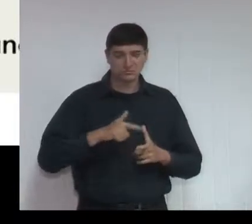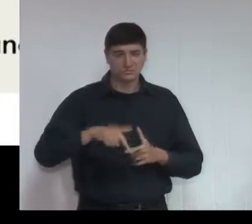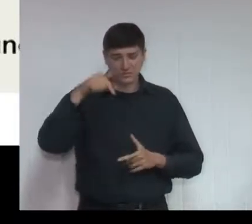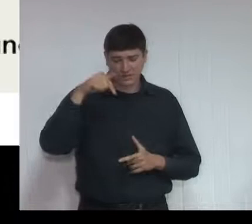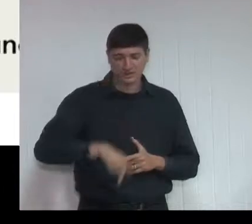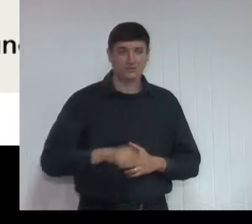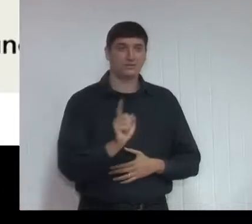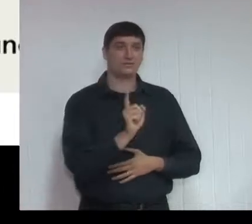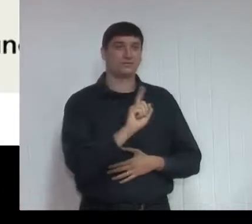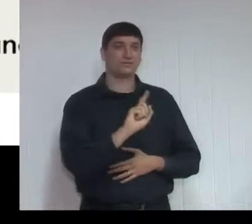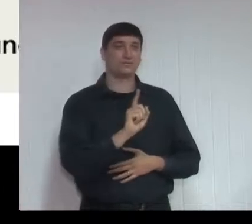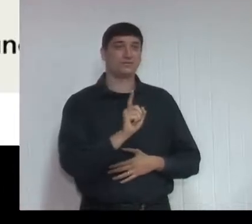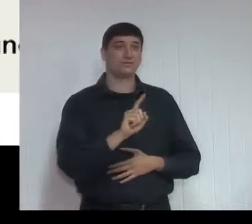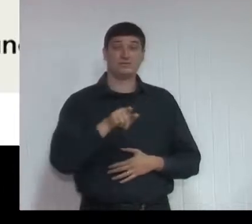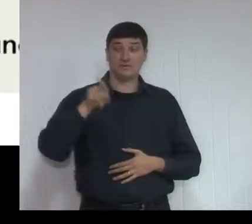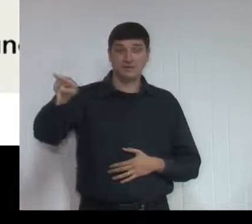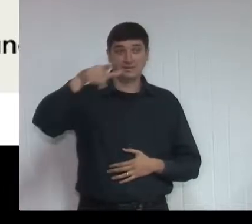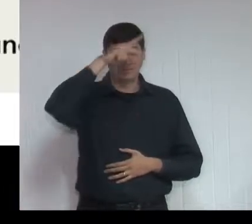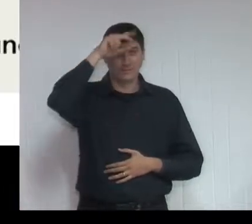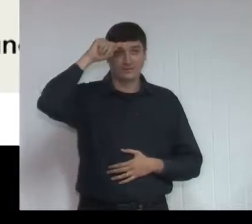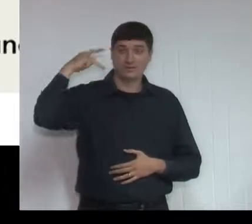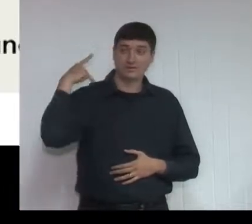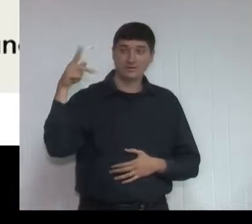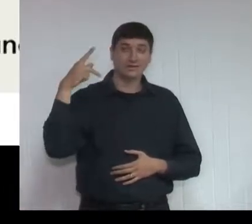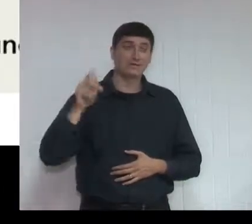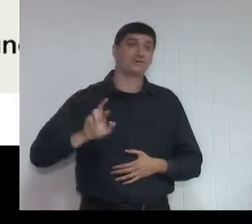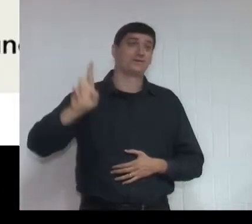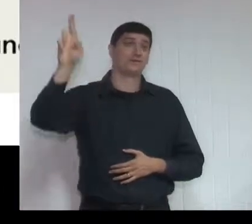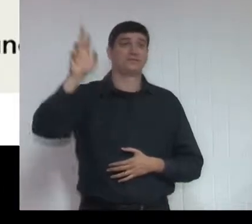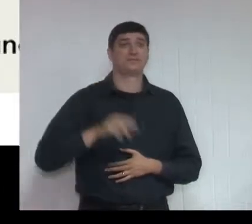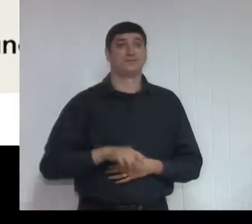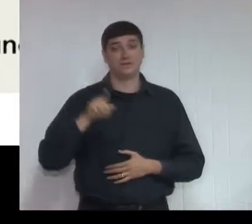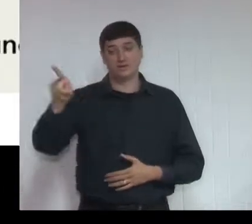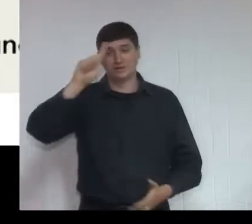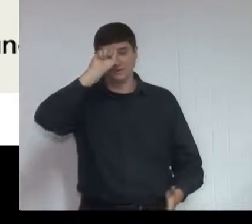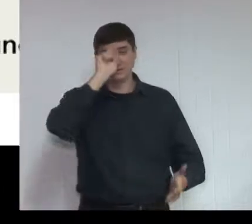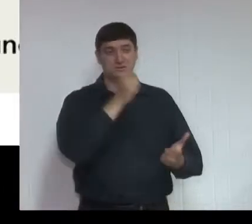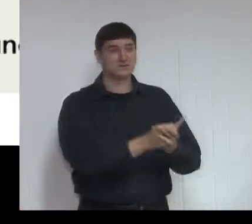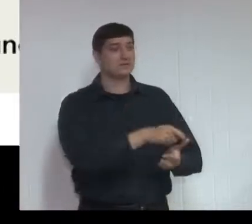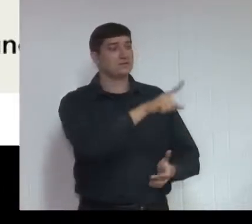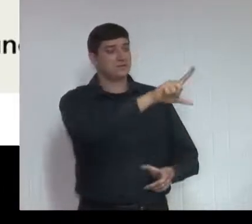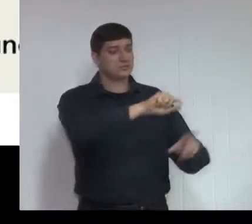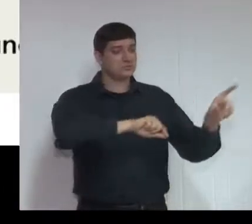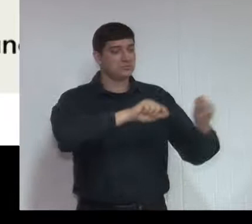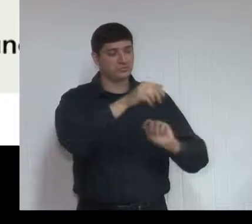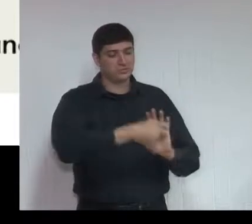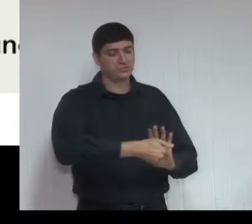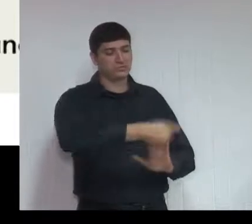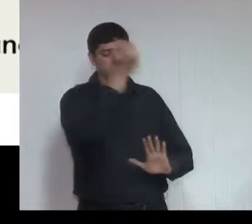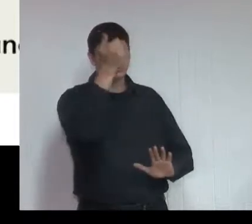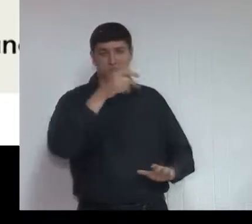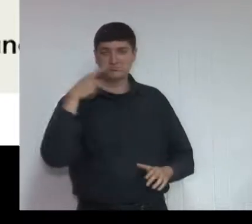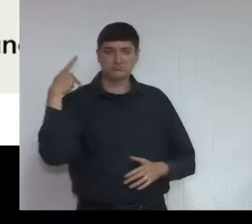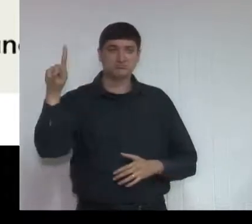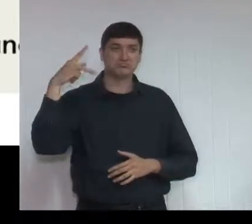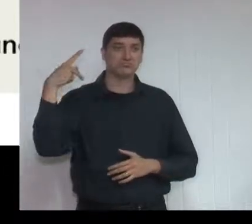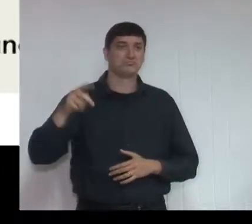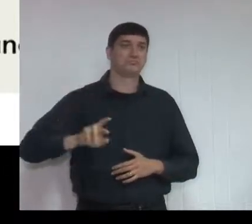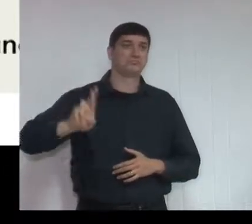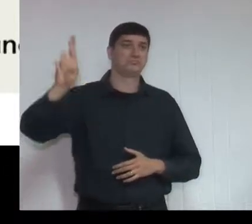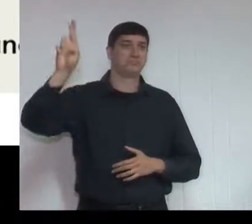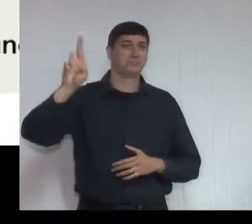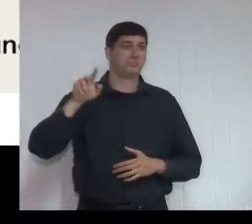é responsável pelos secretários é o prefeito. A decisão de escolher o secretário, seja politicamente, seja